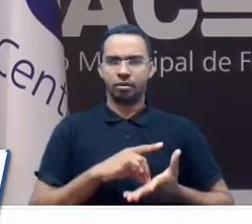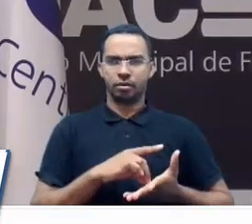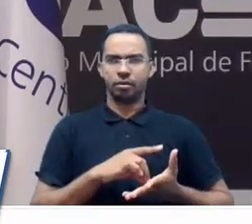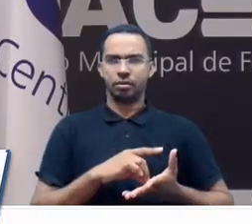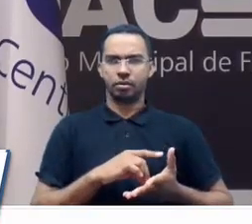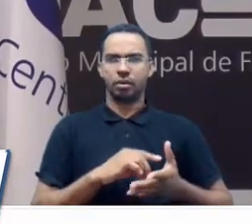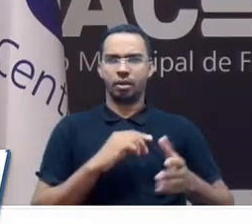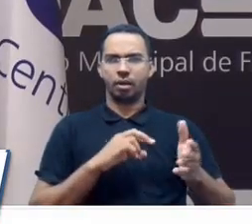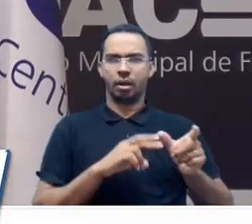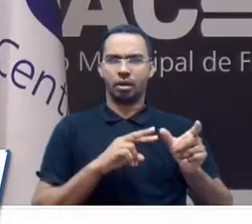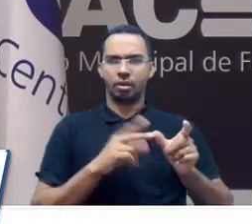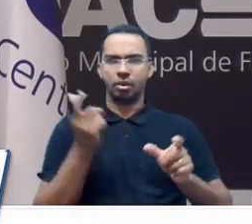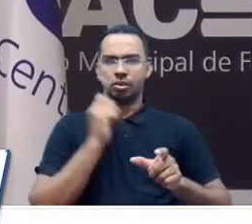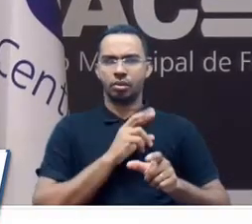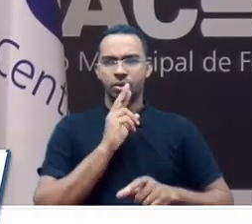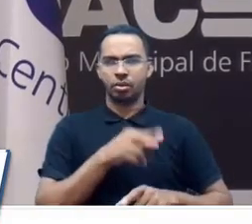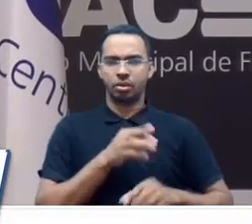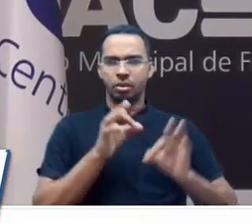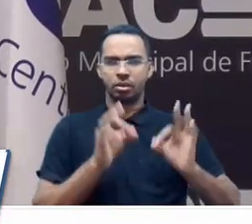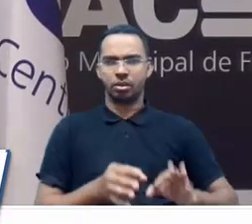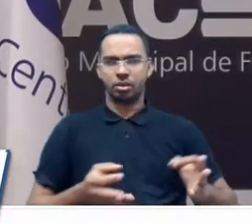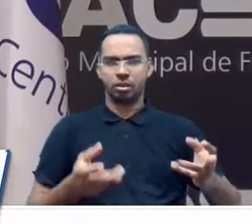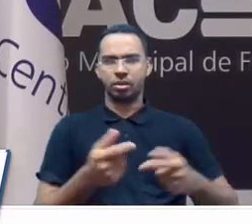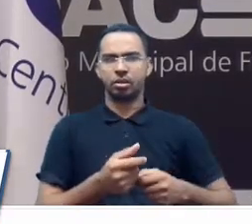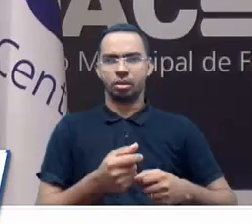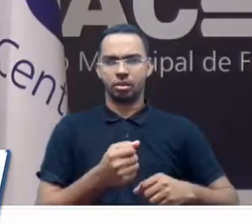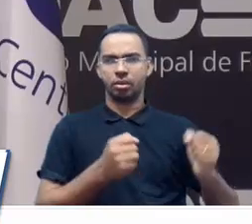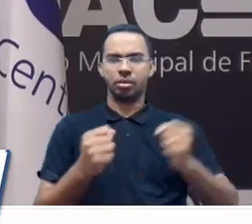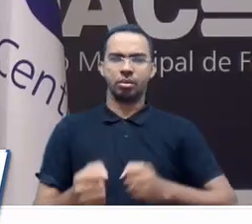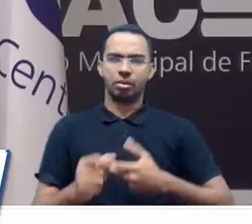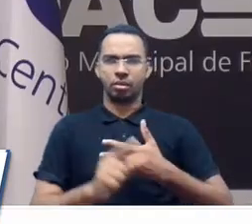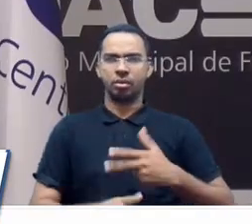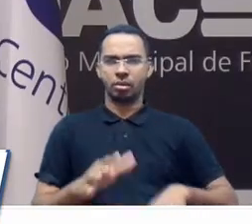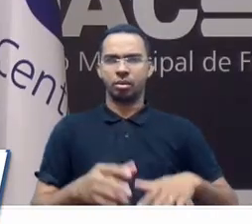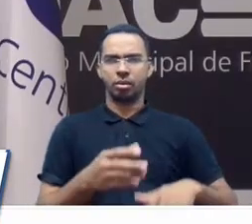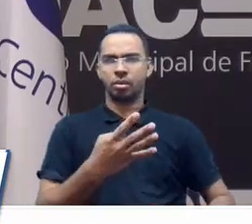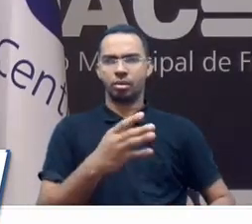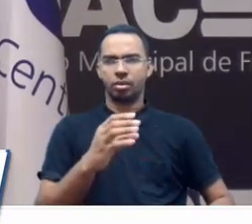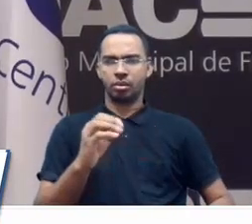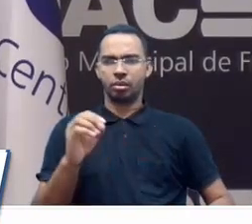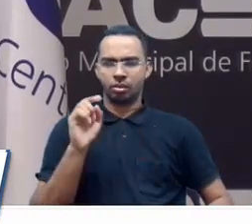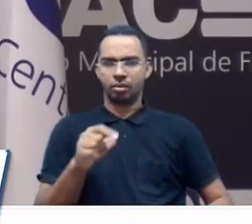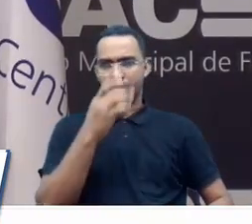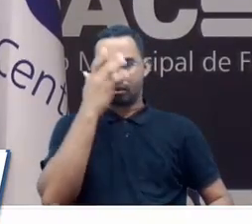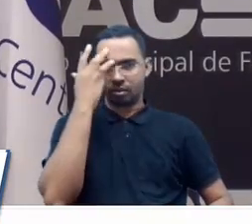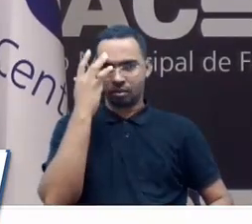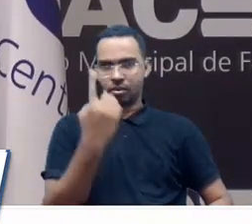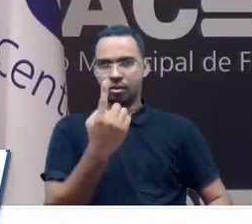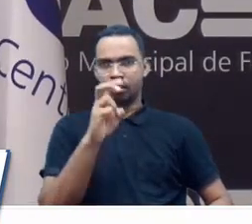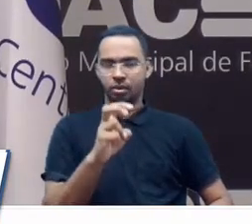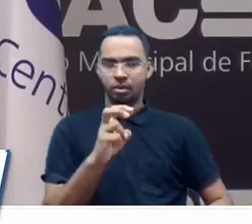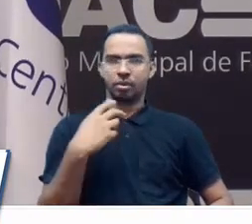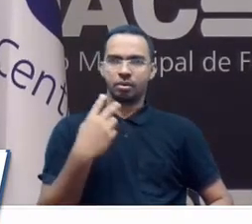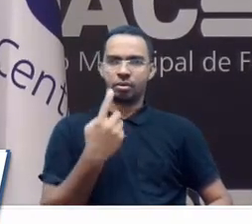dar um resultado de excelência ao Poder Legislativo, uma cidade de quase 400 mil habitantes, com 15 vereadores e um